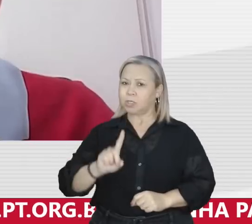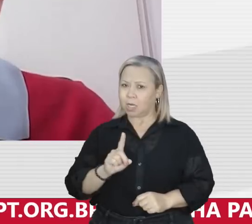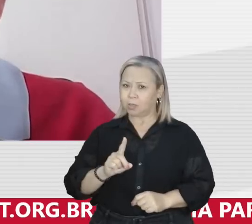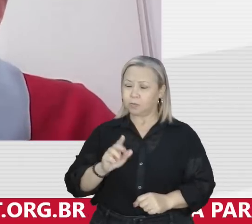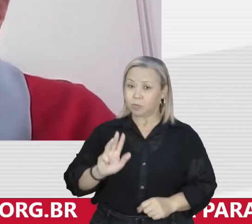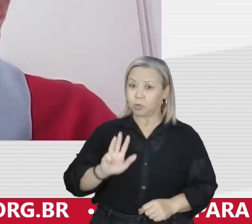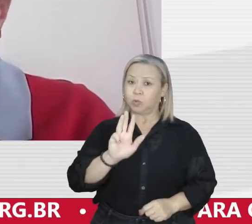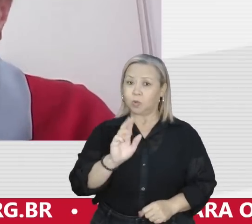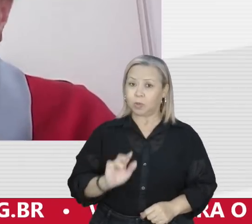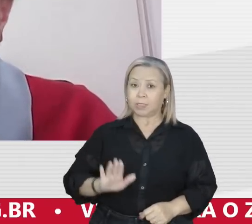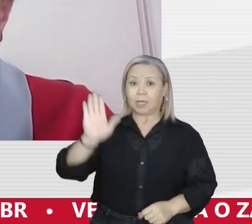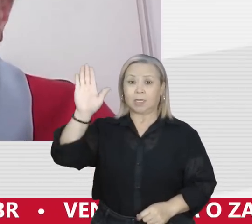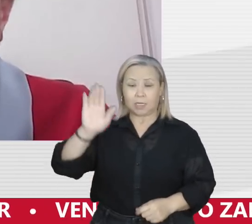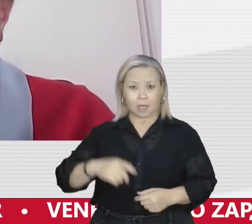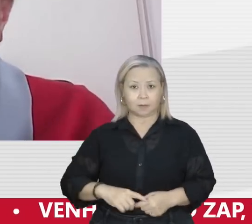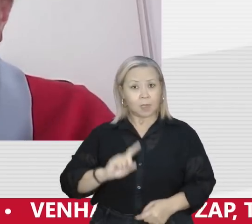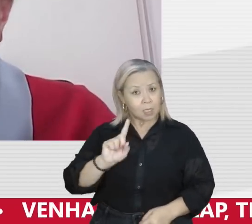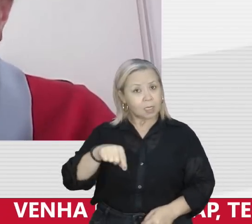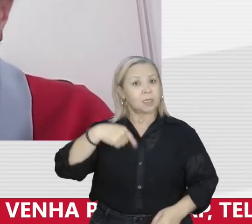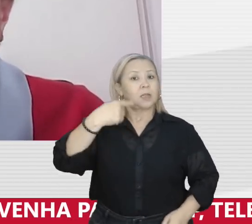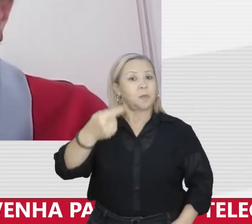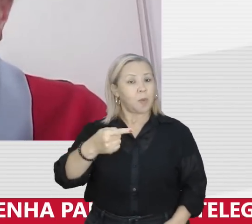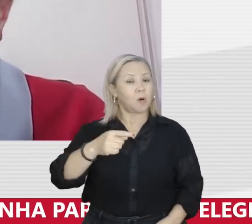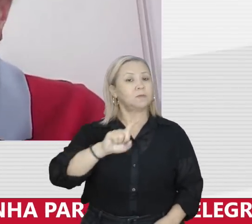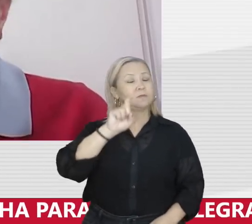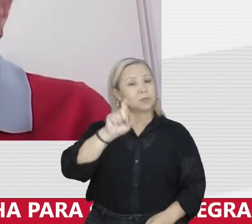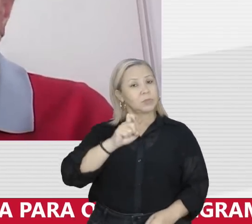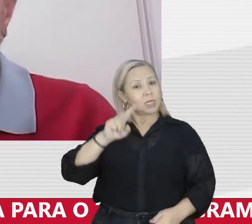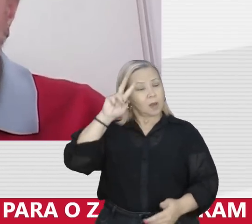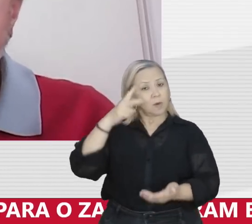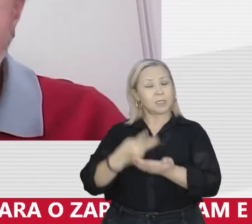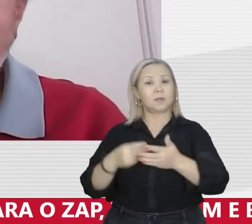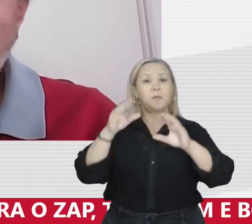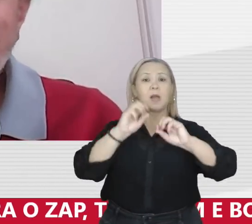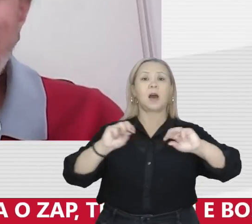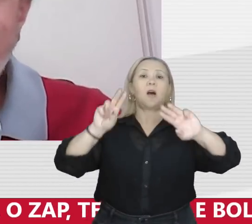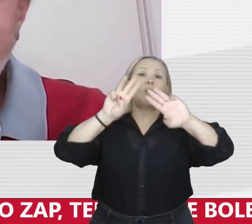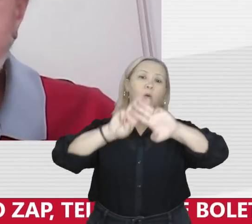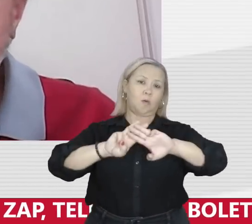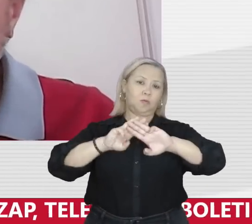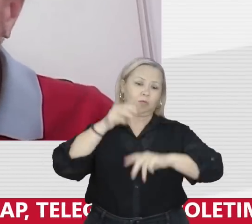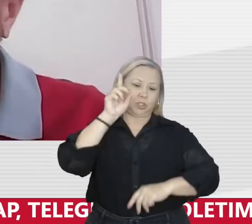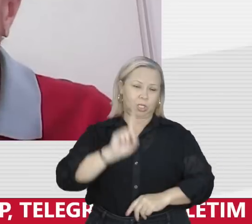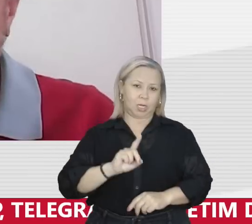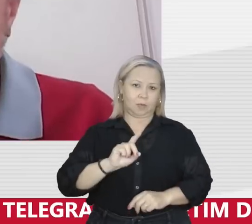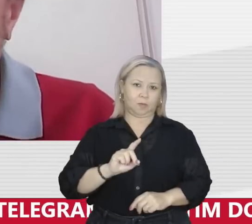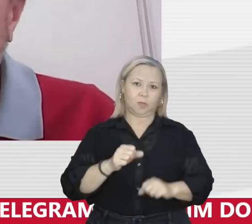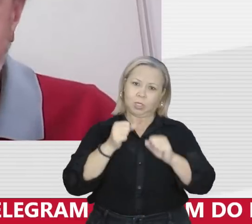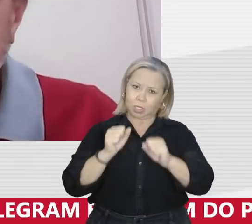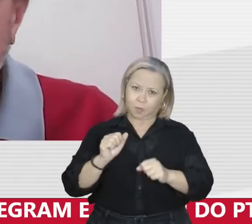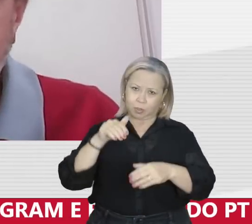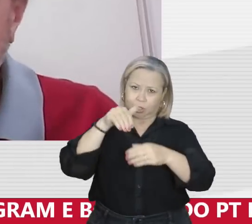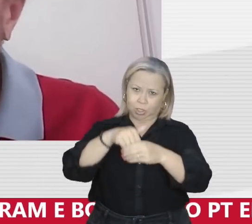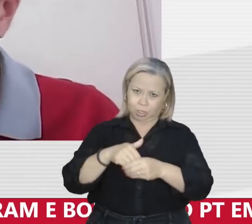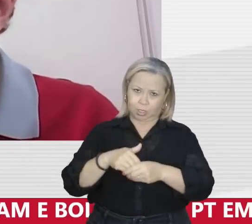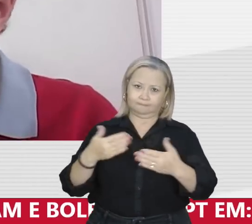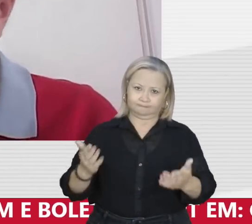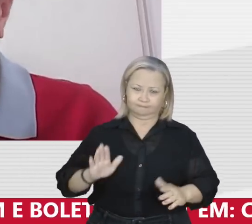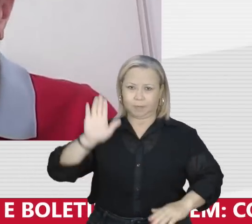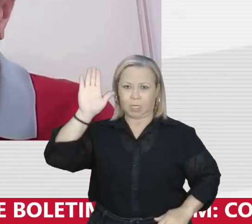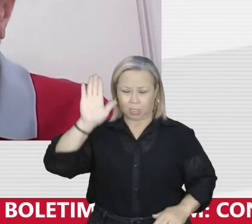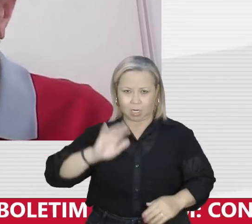sido reconhecido pelo Conselho de Direitos Humanos da ONU, depois deles terem tido grandes